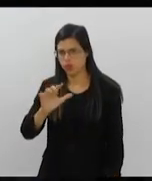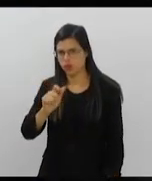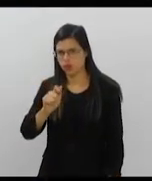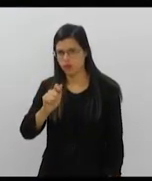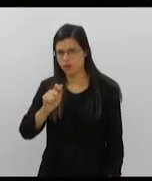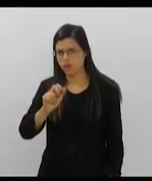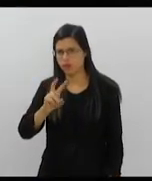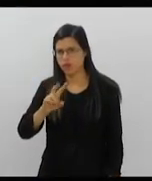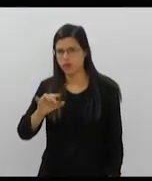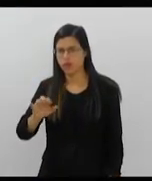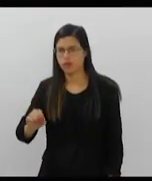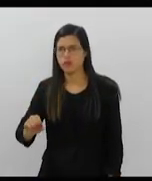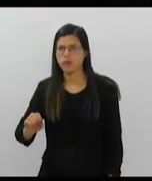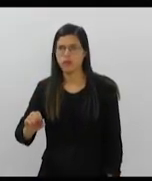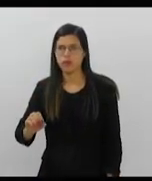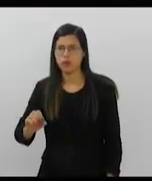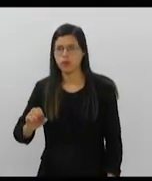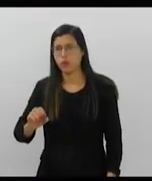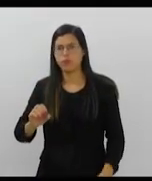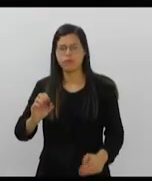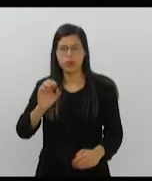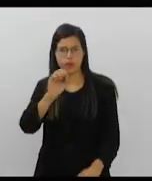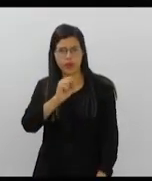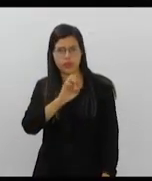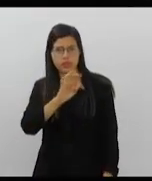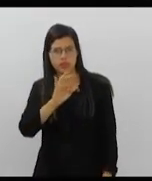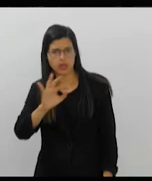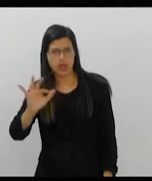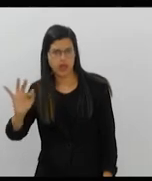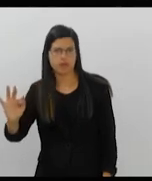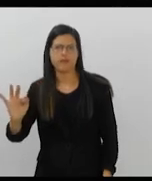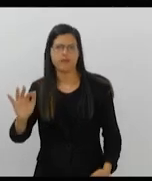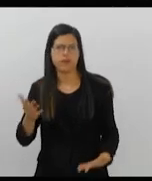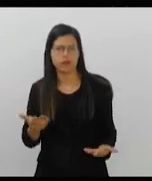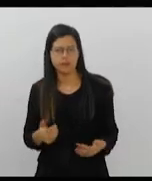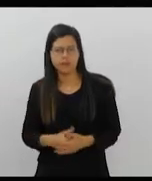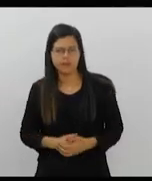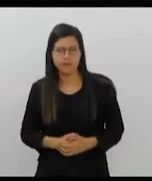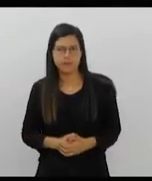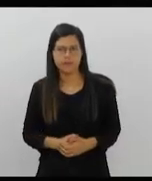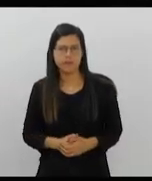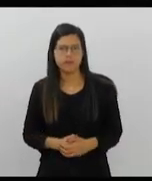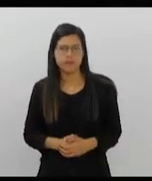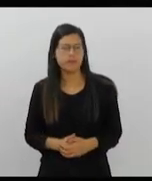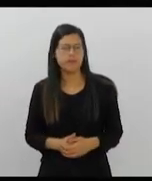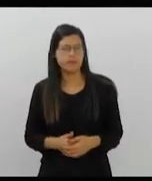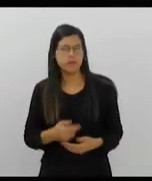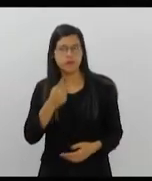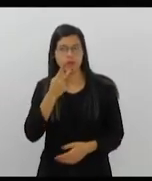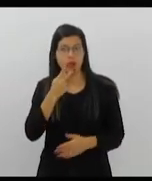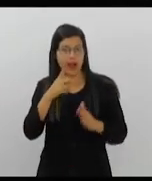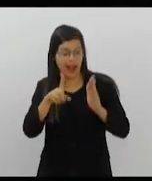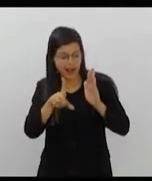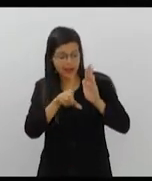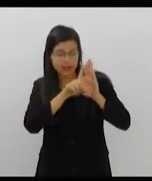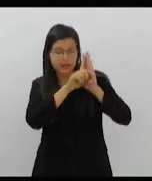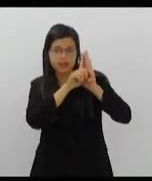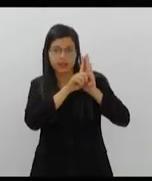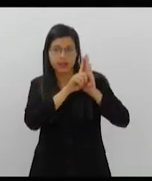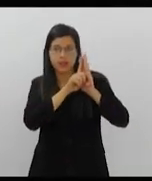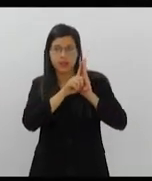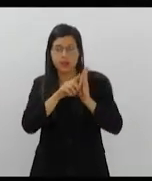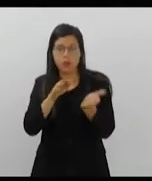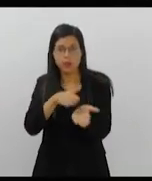referendado pelo colendo Supremo Tribunal Federal. Volto a dizer, a lei foi publicada